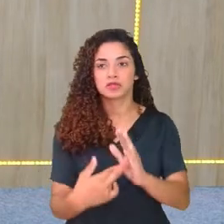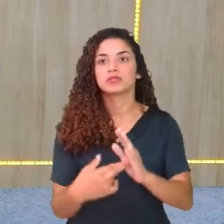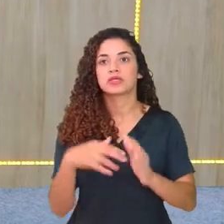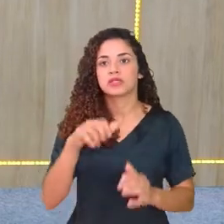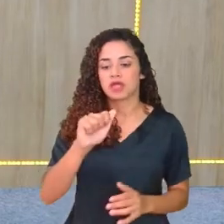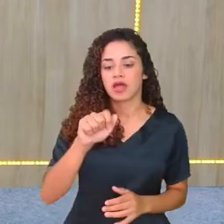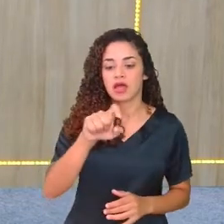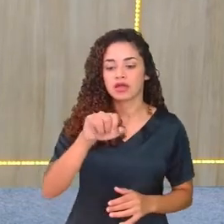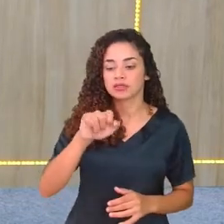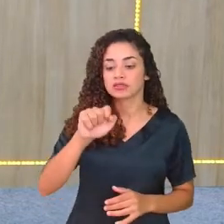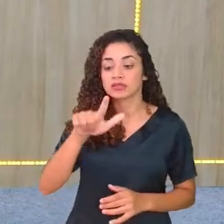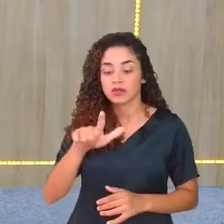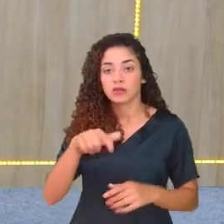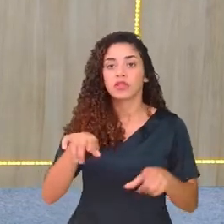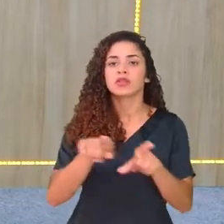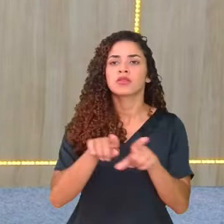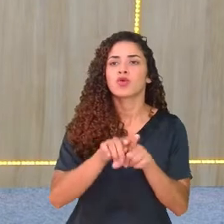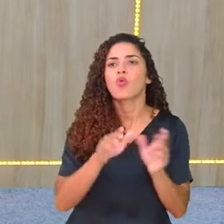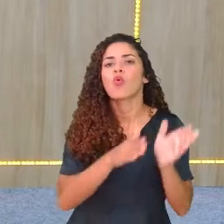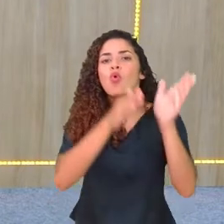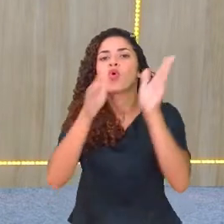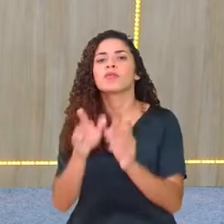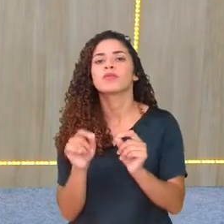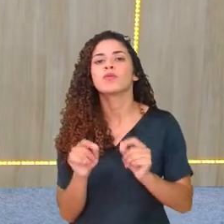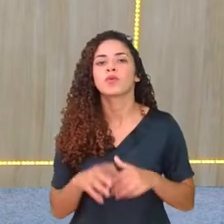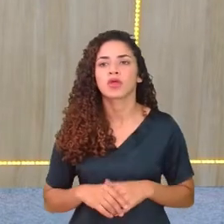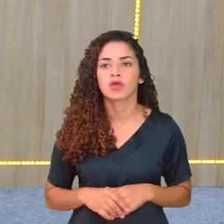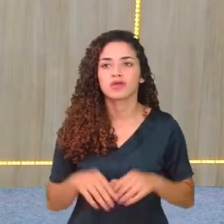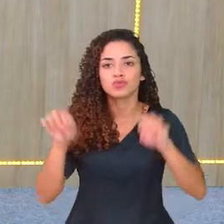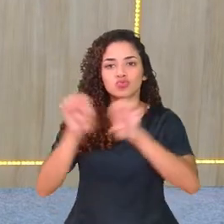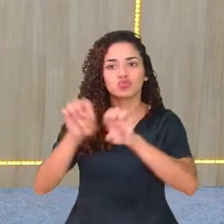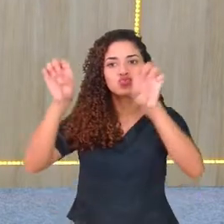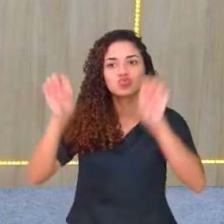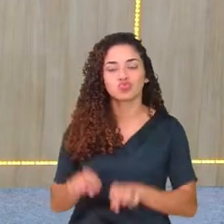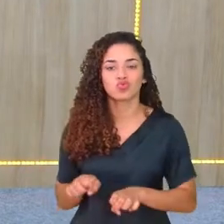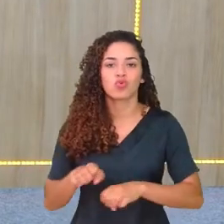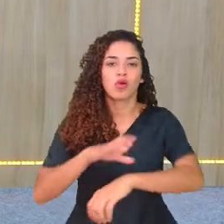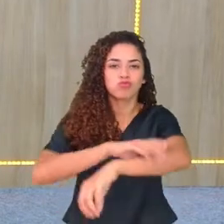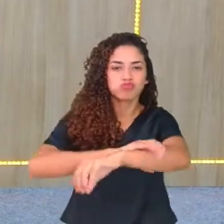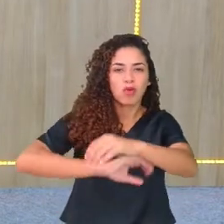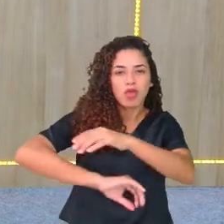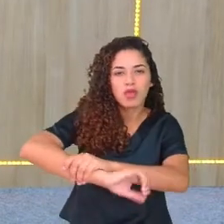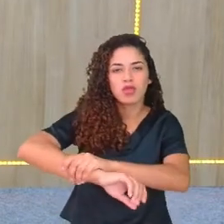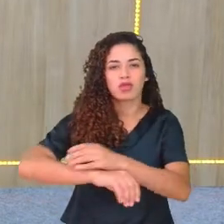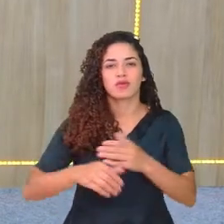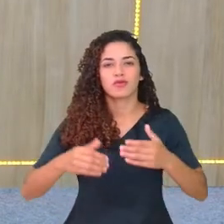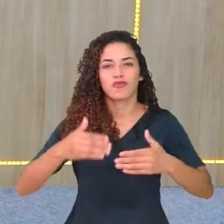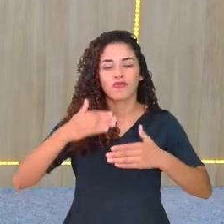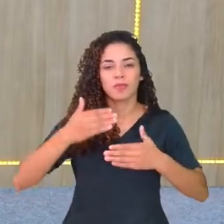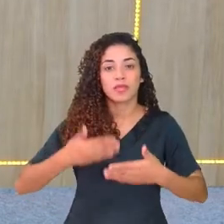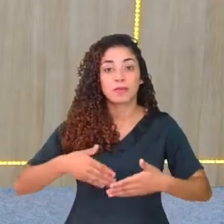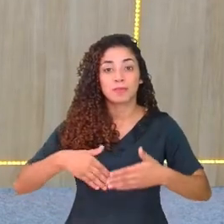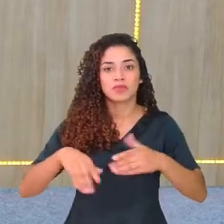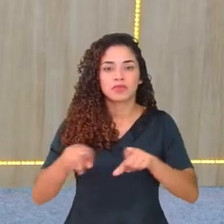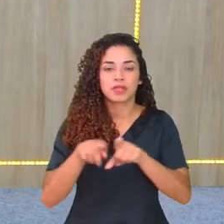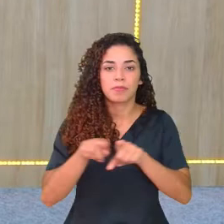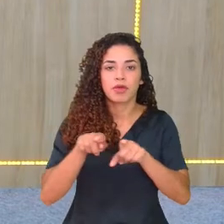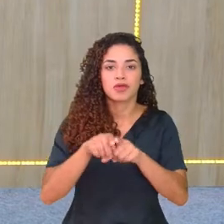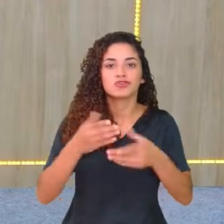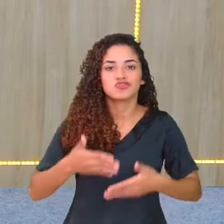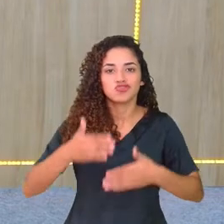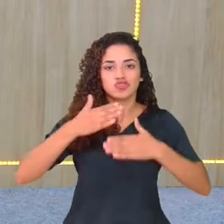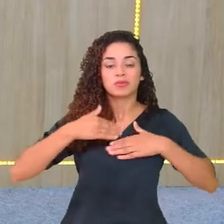axial. E o apendicular são as estruturas, muitas vezes a questão aí dos nossos membros superiores e inferiores e algumas